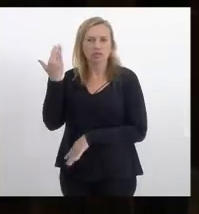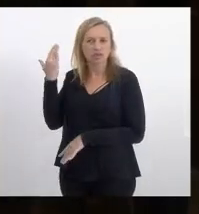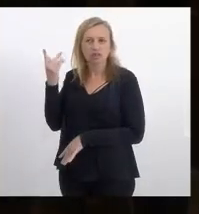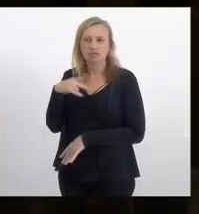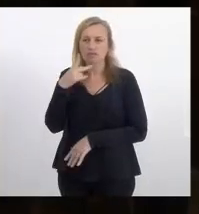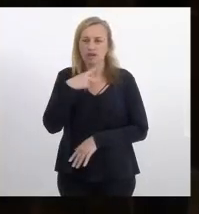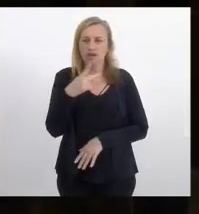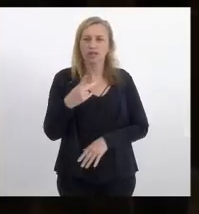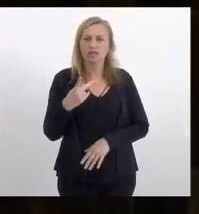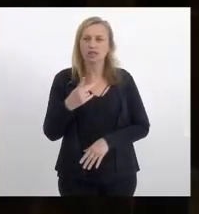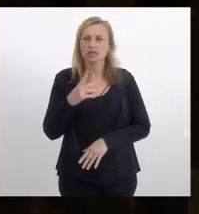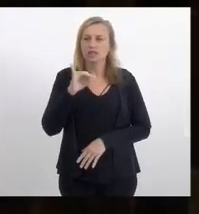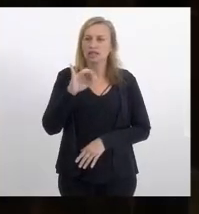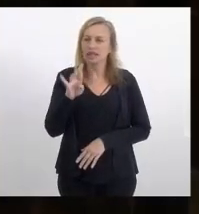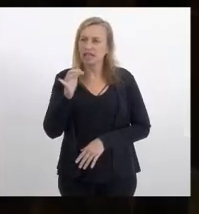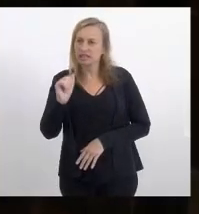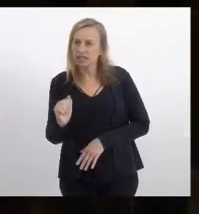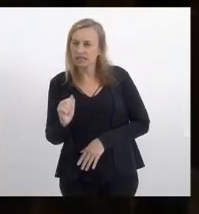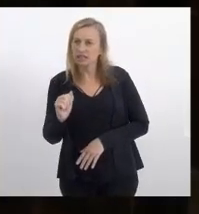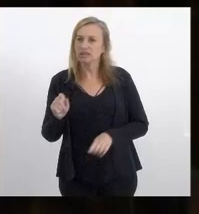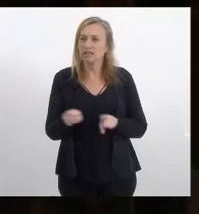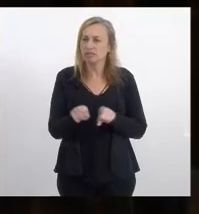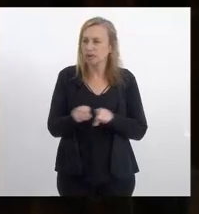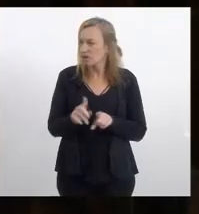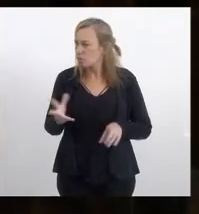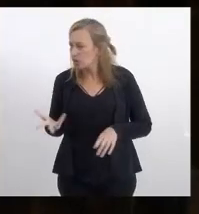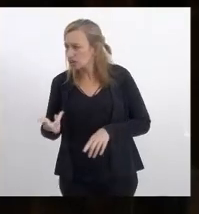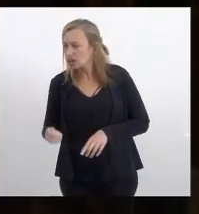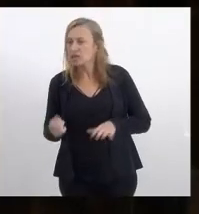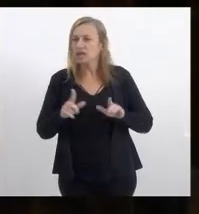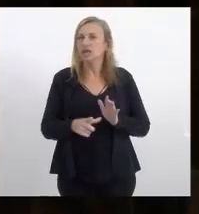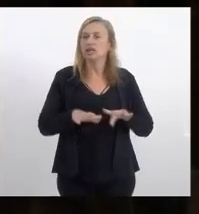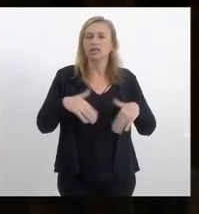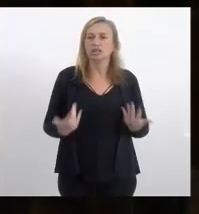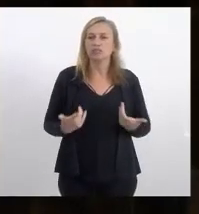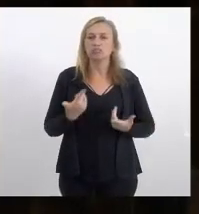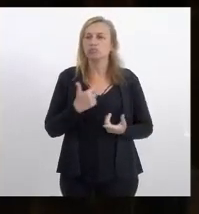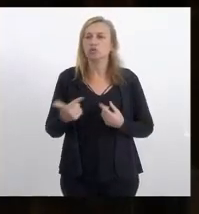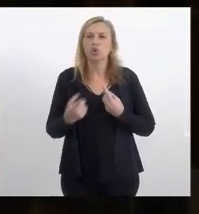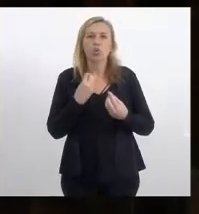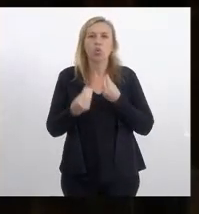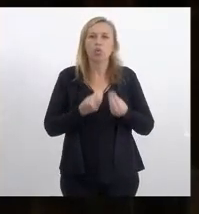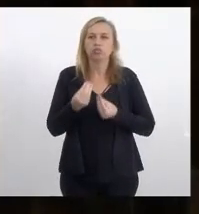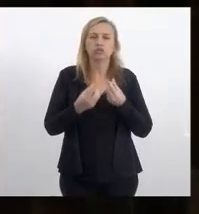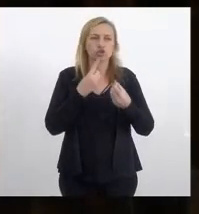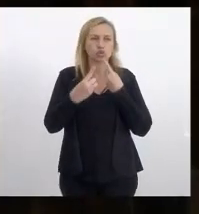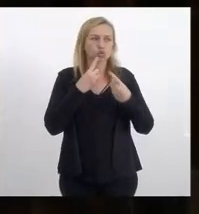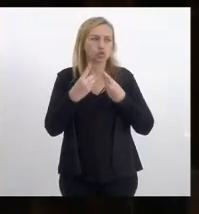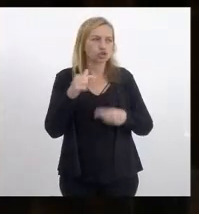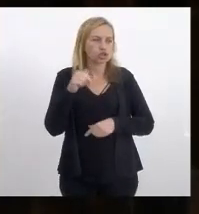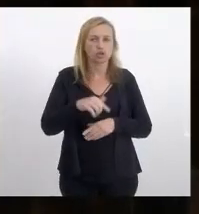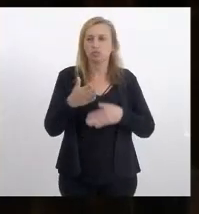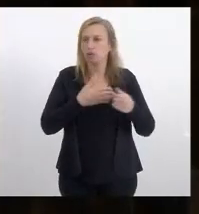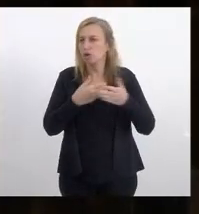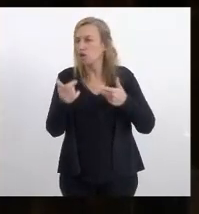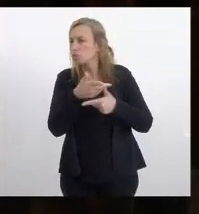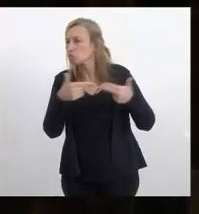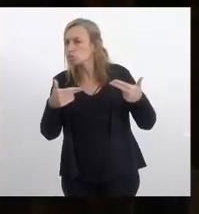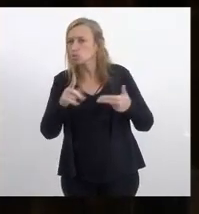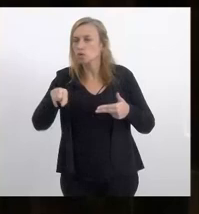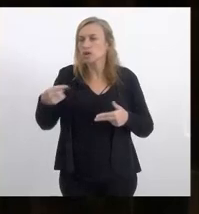falou sobre integralidade e paridade então a gente não tem como discutir aqui qualquer outra coisa